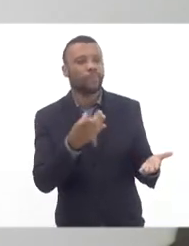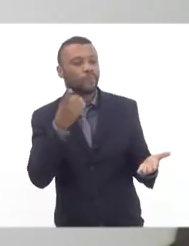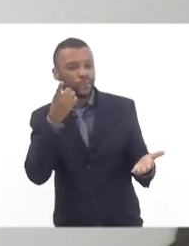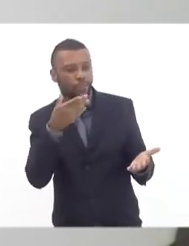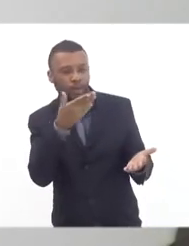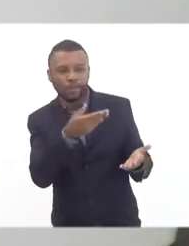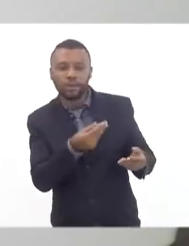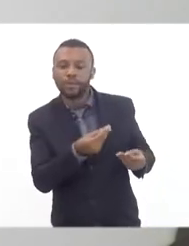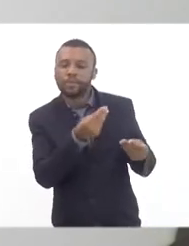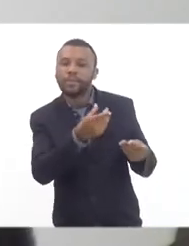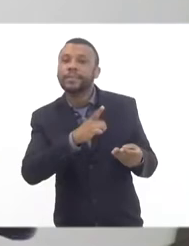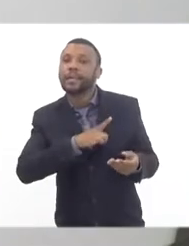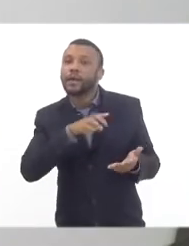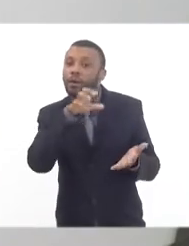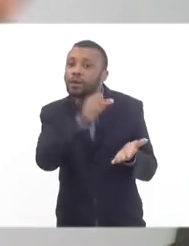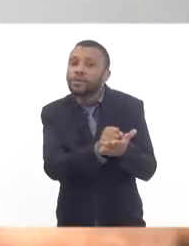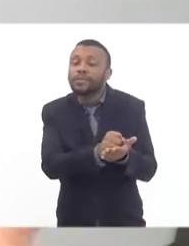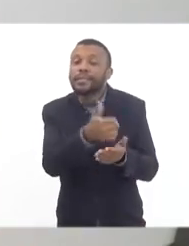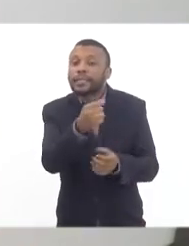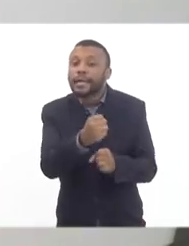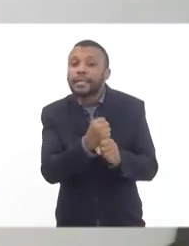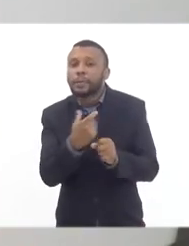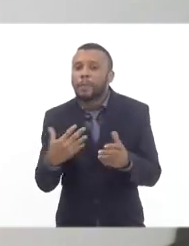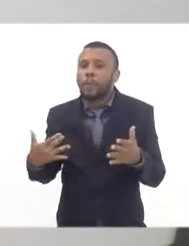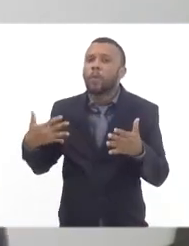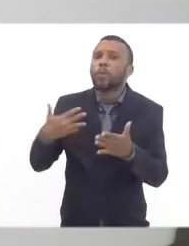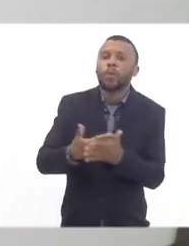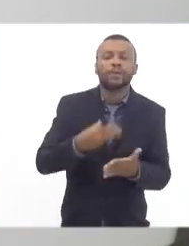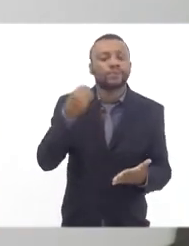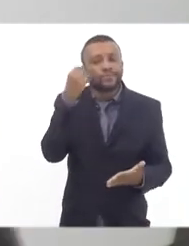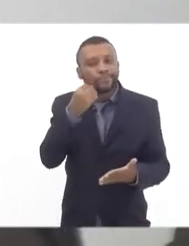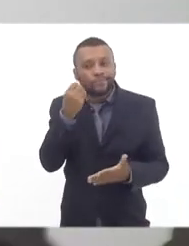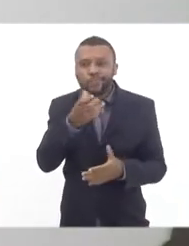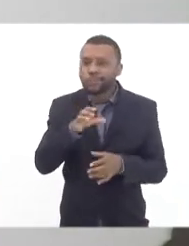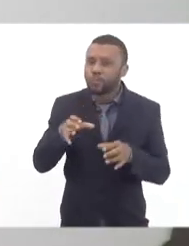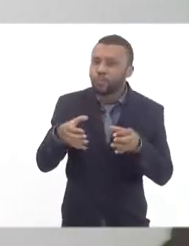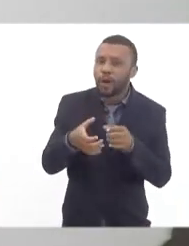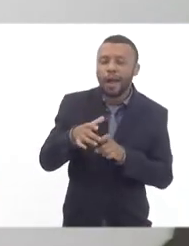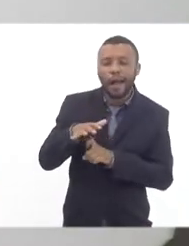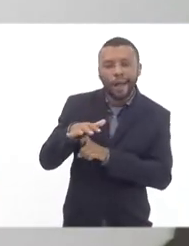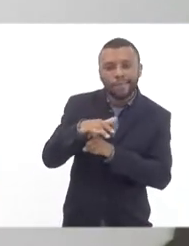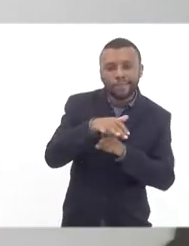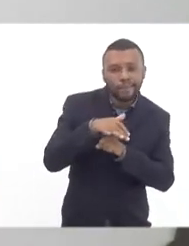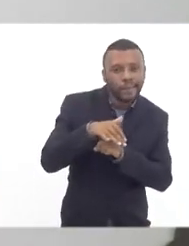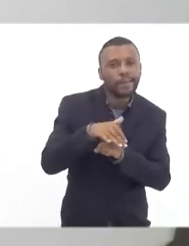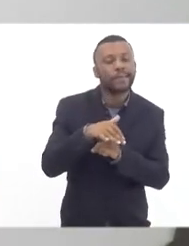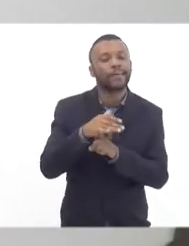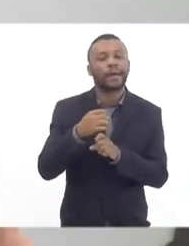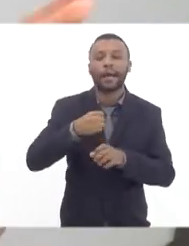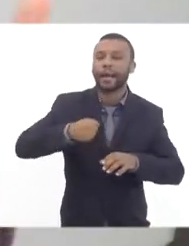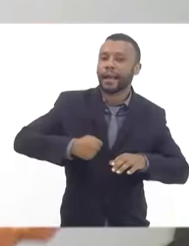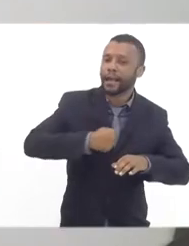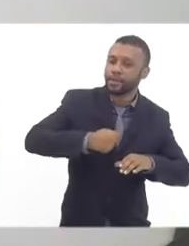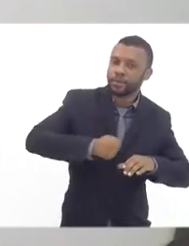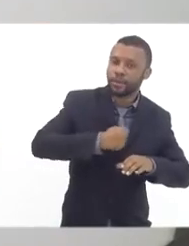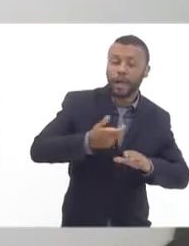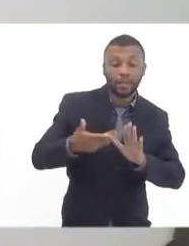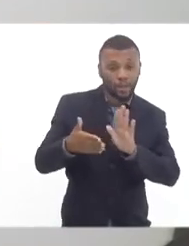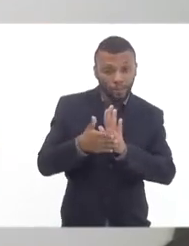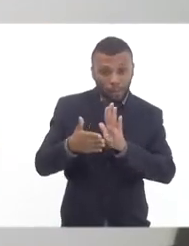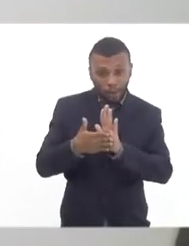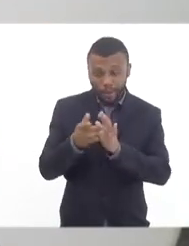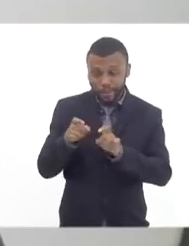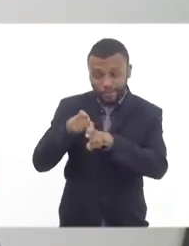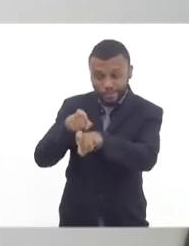anos de ação do coletivo, a nossa proposta de feira gastronômica cultural, a nossa proposta que aquela fazenda possa ser o nosso campo